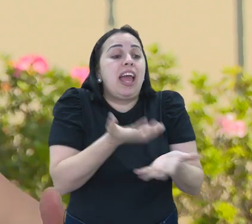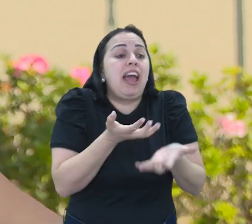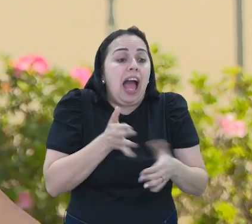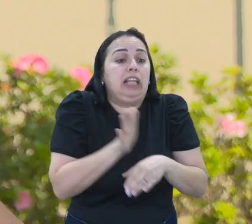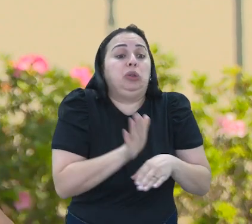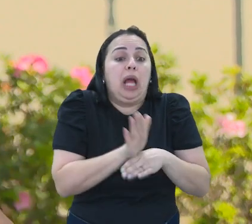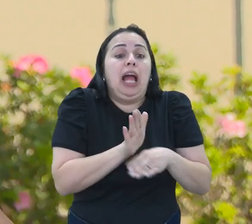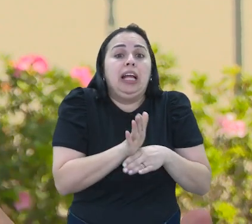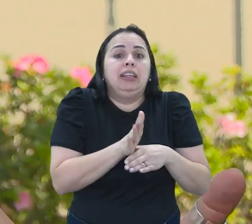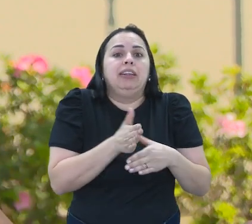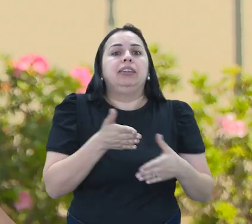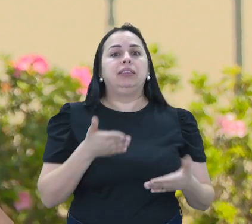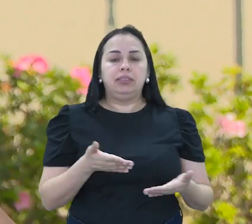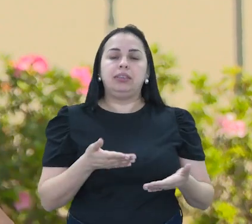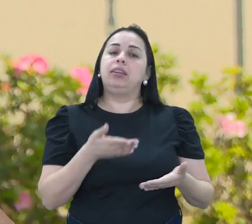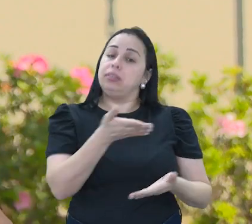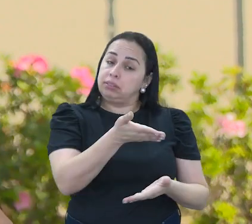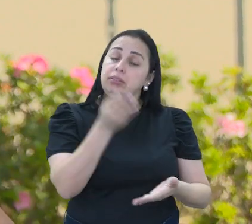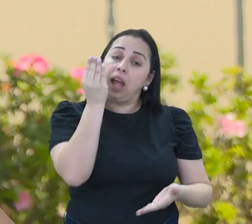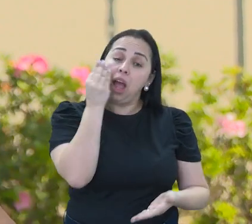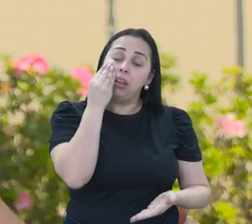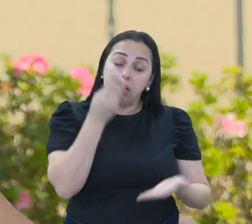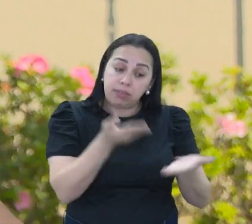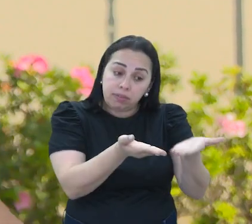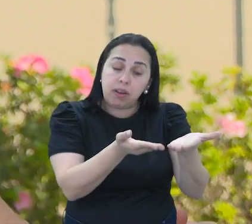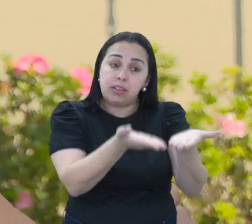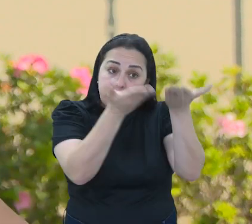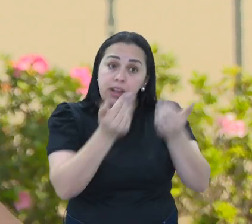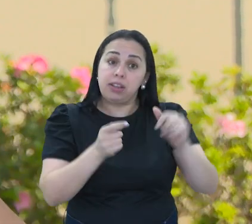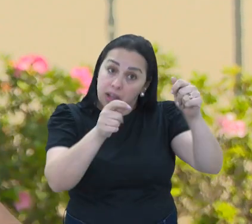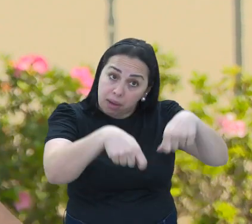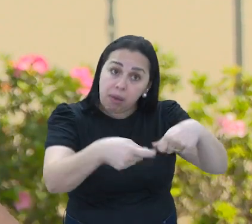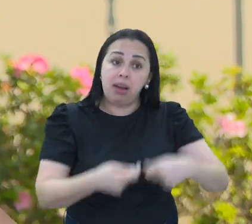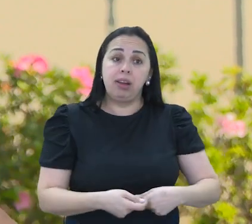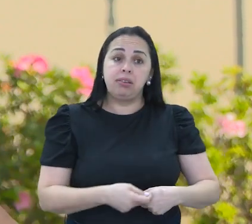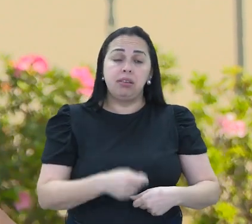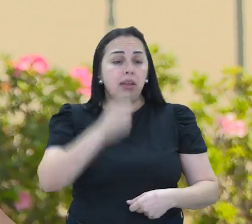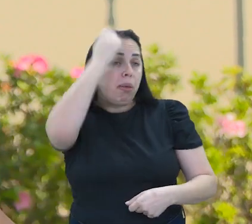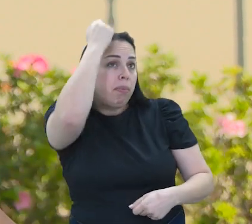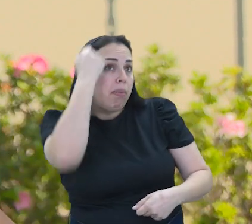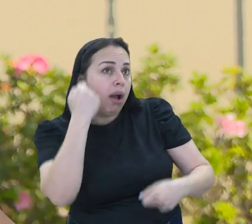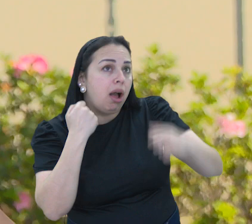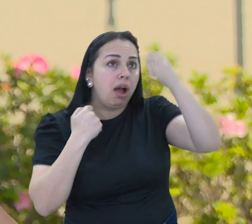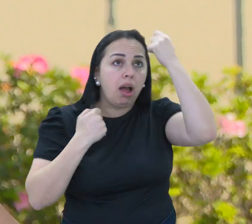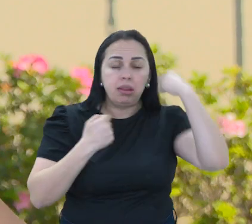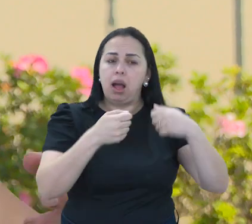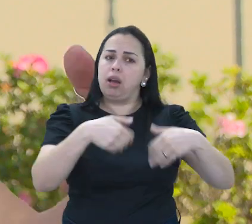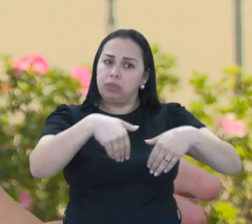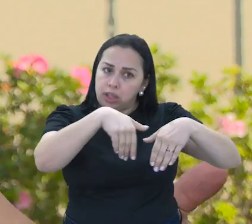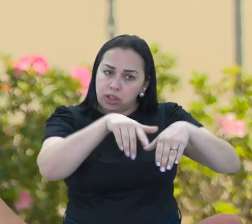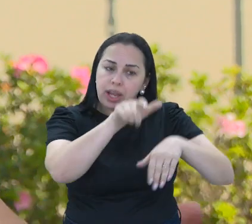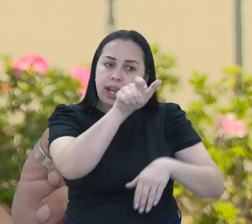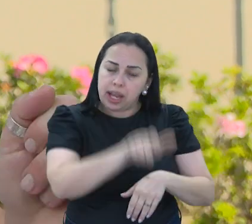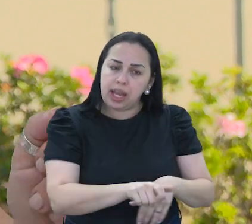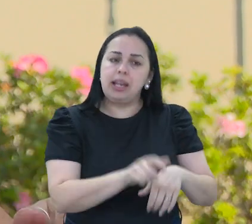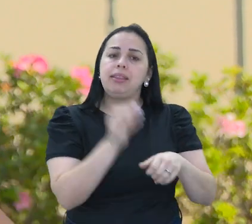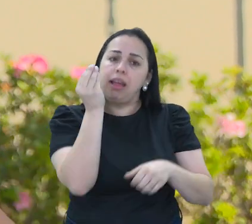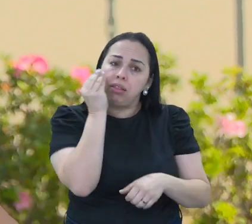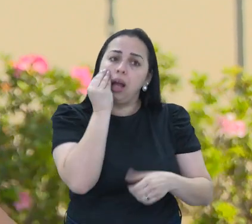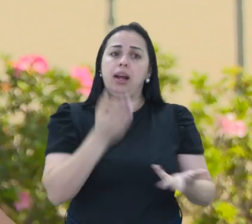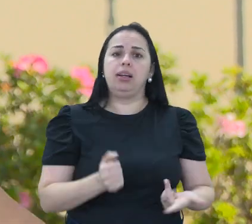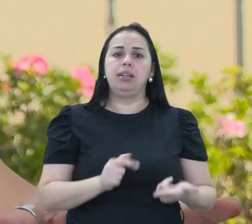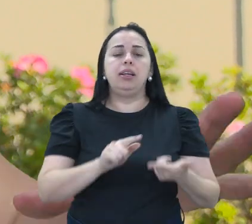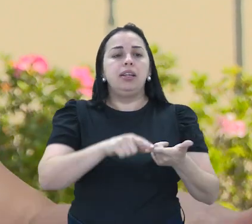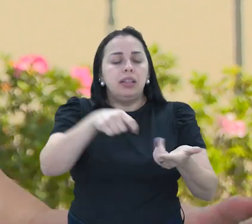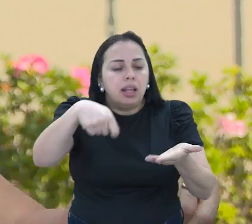quer fazer por eles. Então, assim, dá o pente, vê se ele não penteia o cabelo, ao invés de você pentear o cabelo dele. Deixa ele tentar comer.